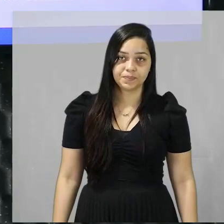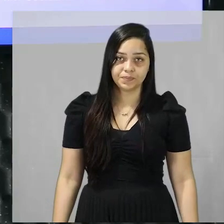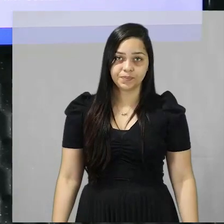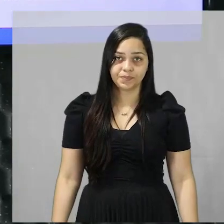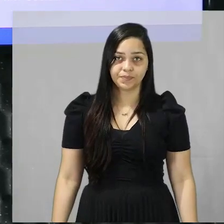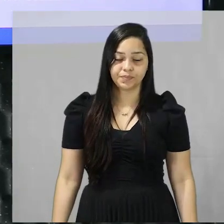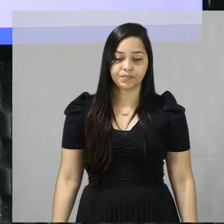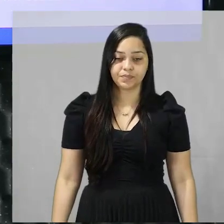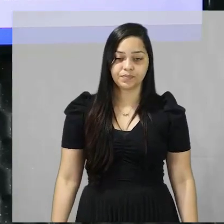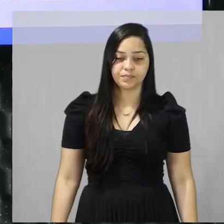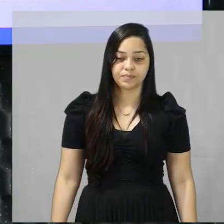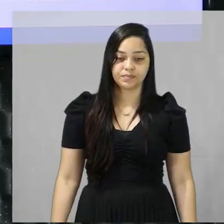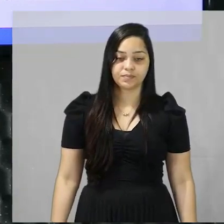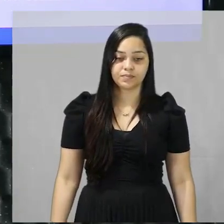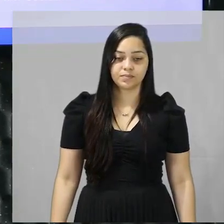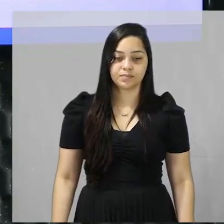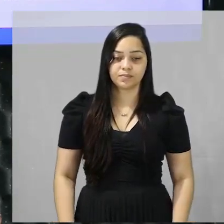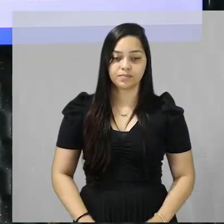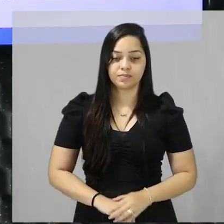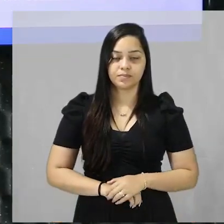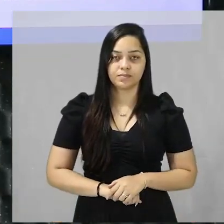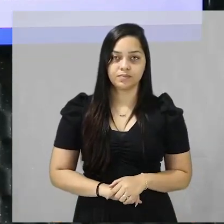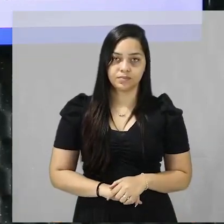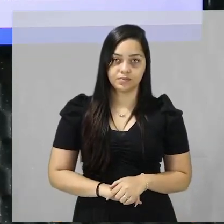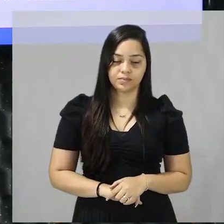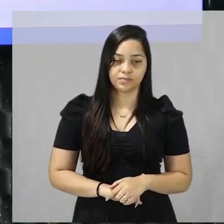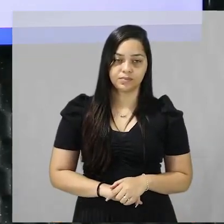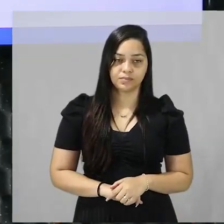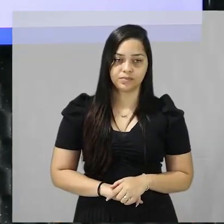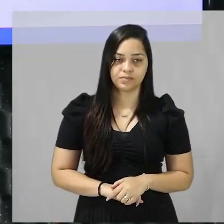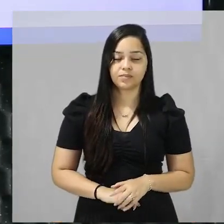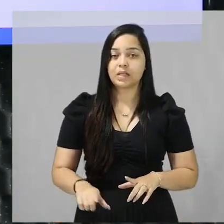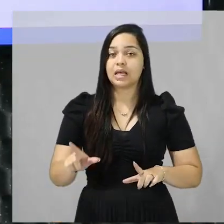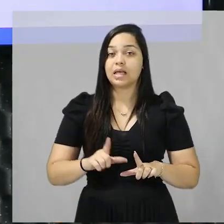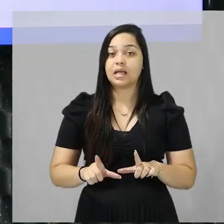participação ética coletiva é, vamos lá,